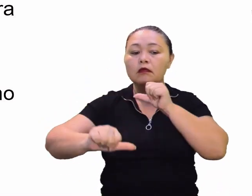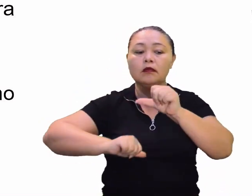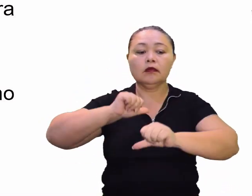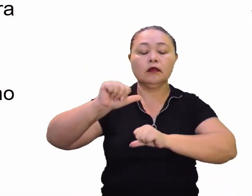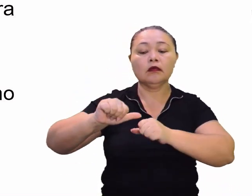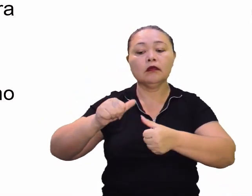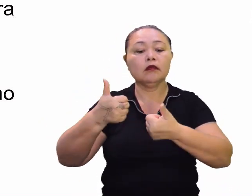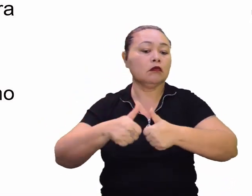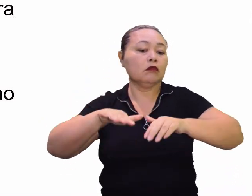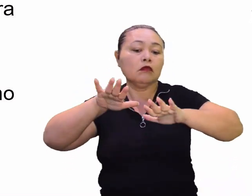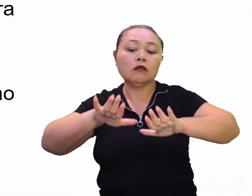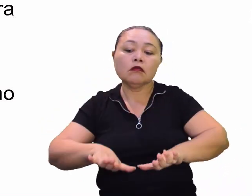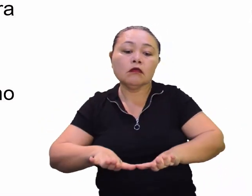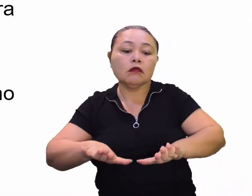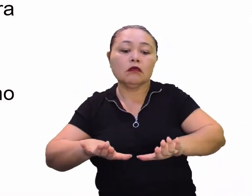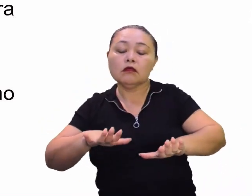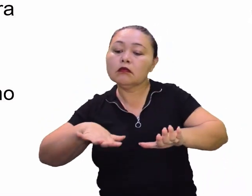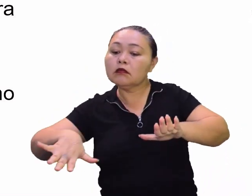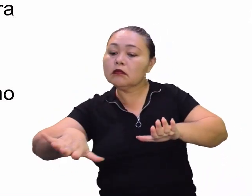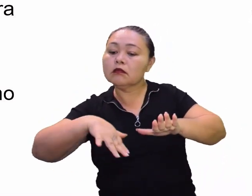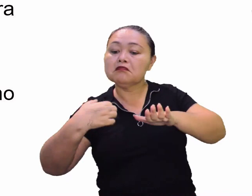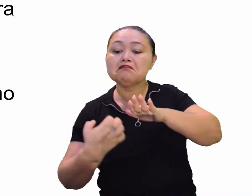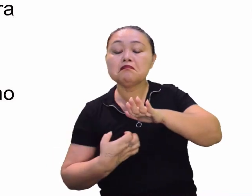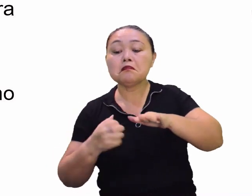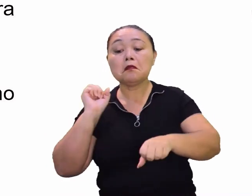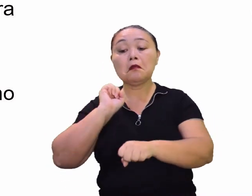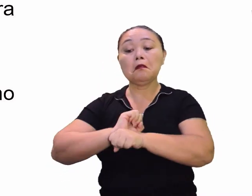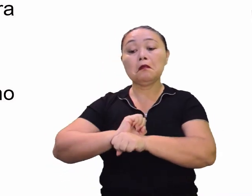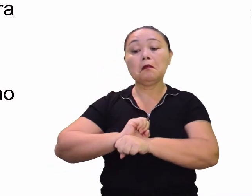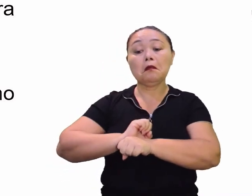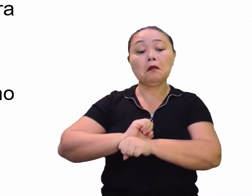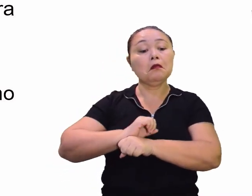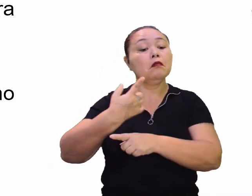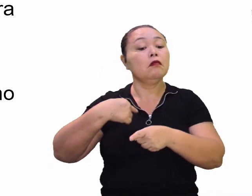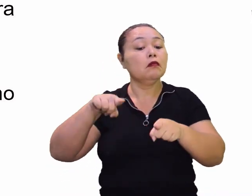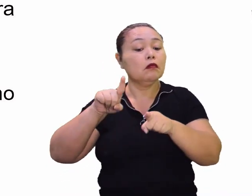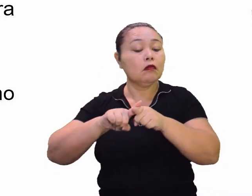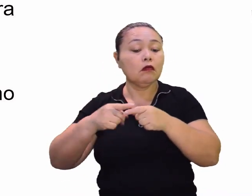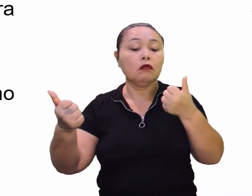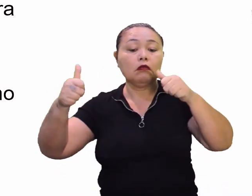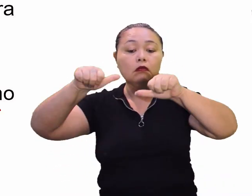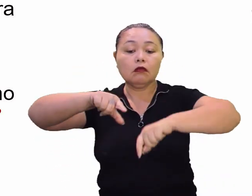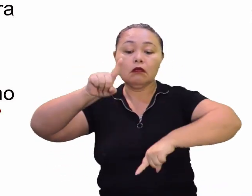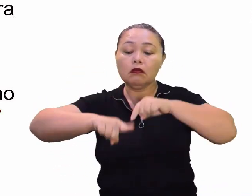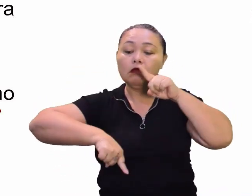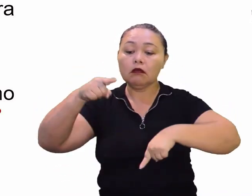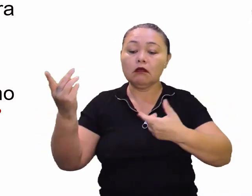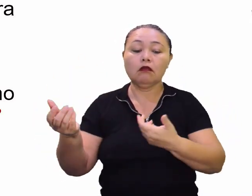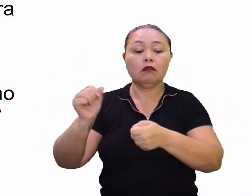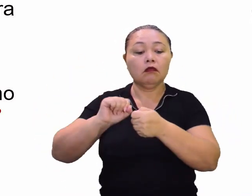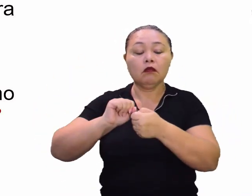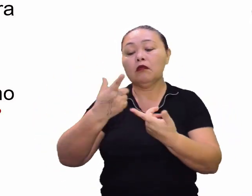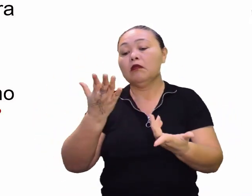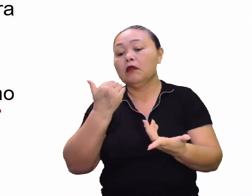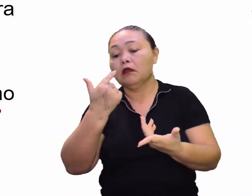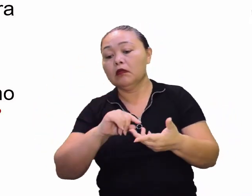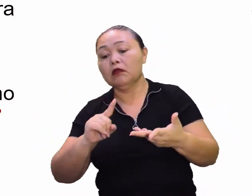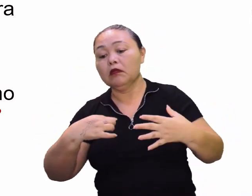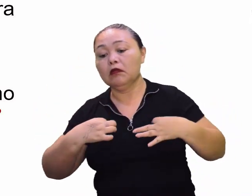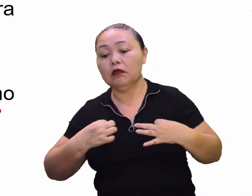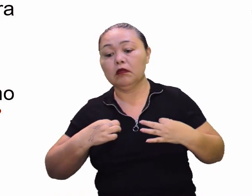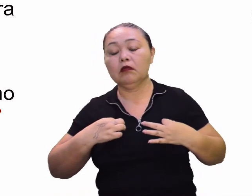modificá-la, a estagnação do setor industrial, queda da produtividade de bens de consumo, de alimentos e roupas,